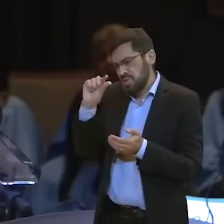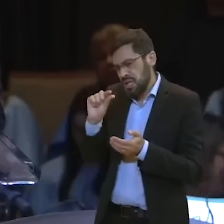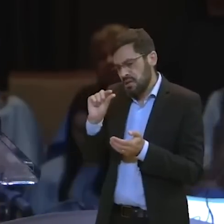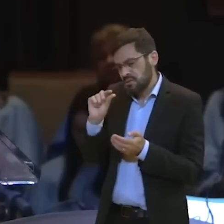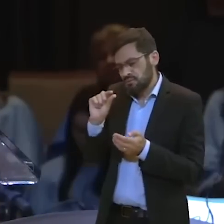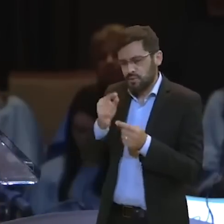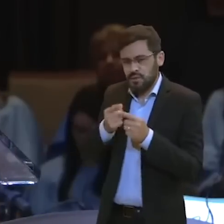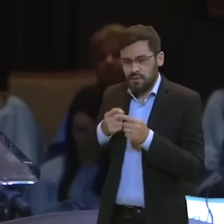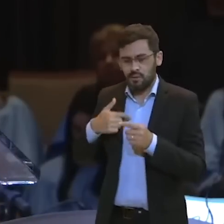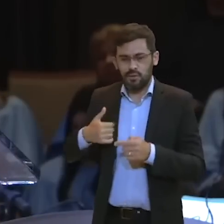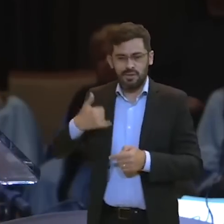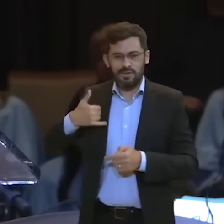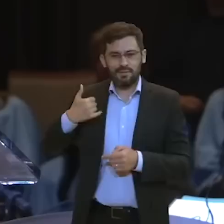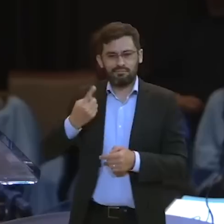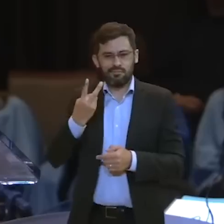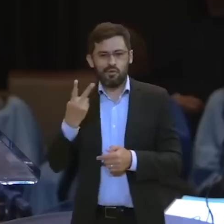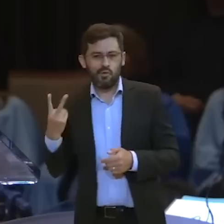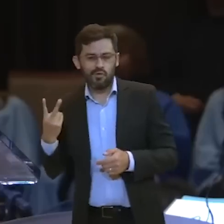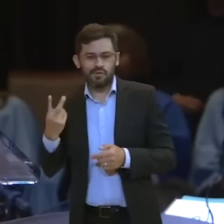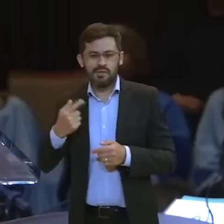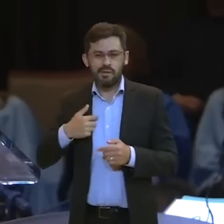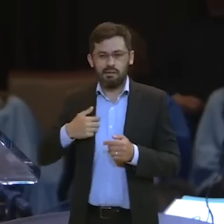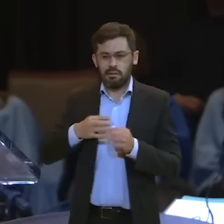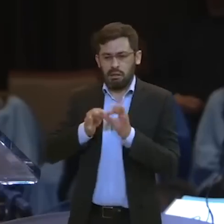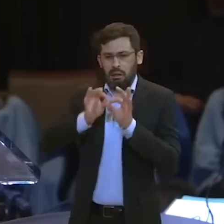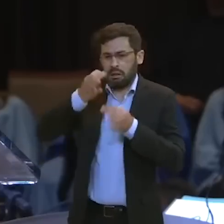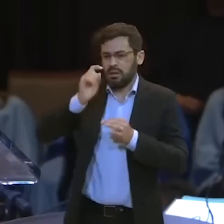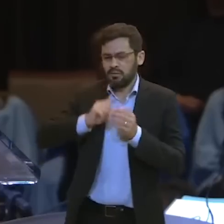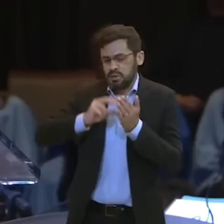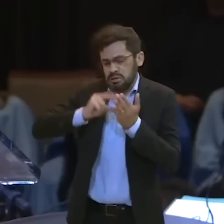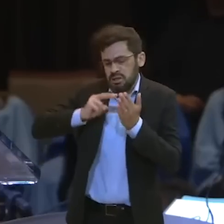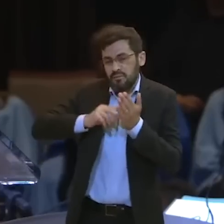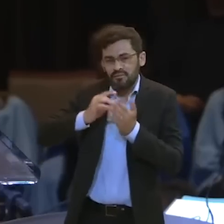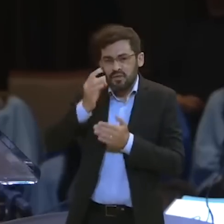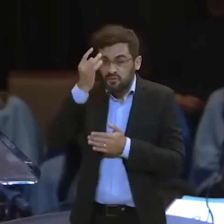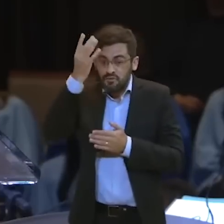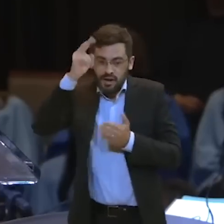tinha 12 anos, se fosse muito grande eu acho que eu não leria, né? Mas eram